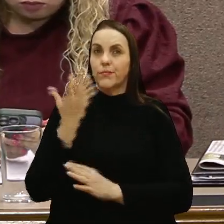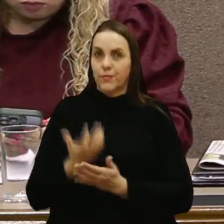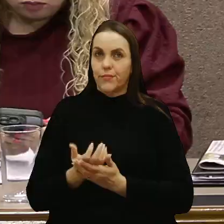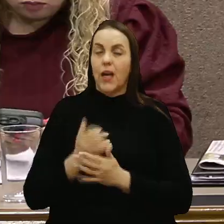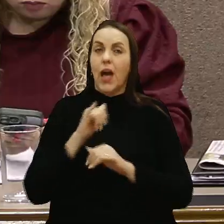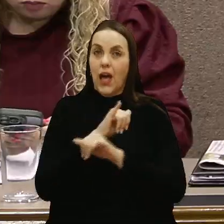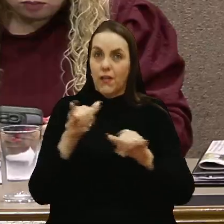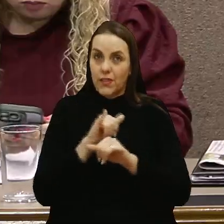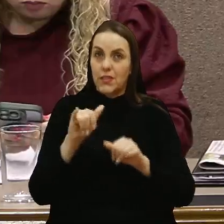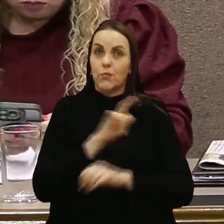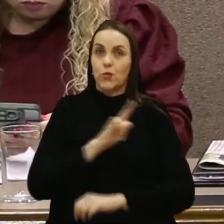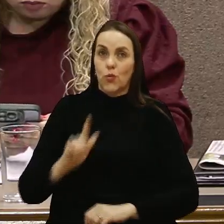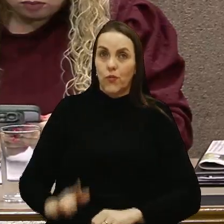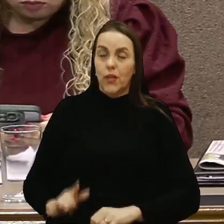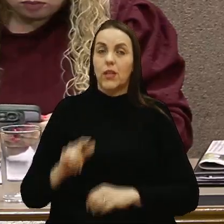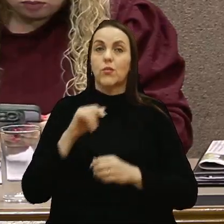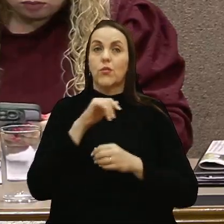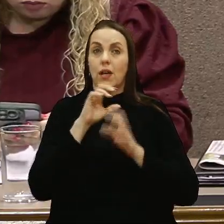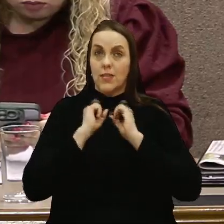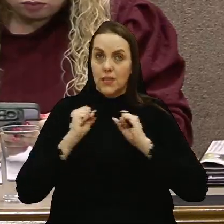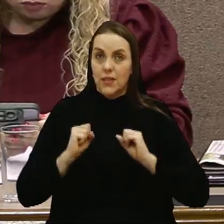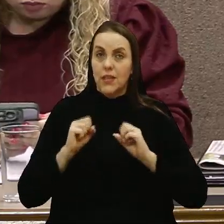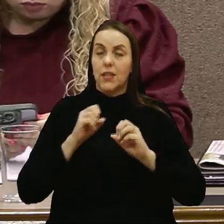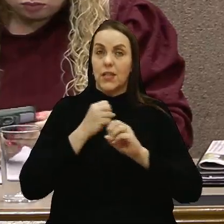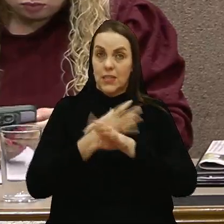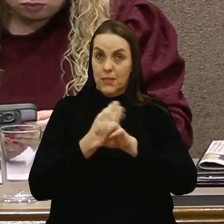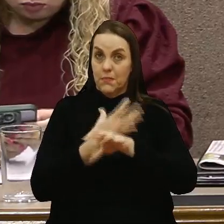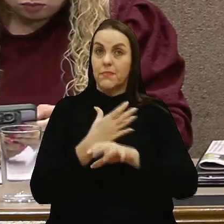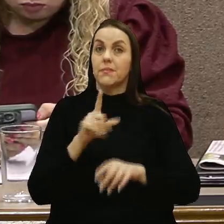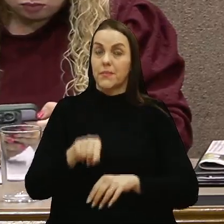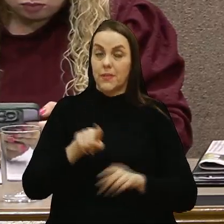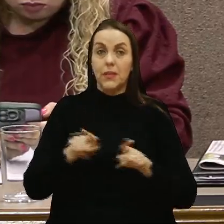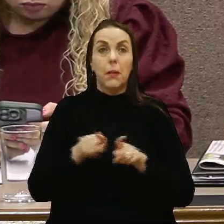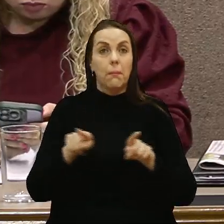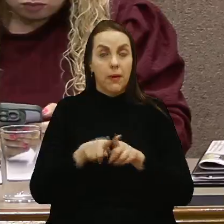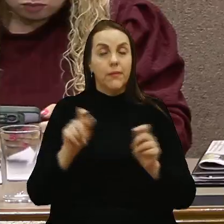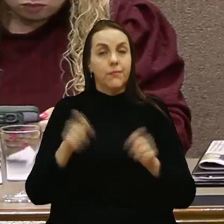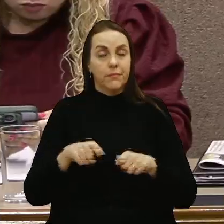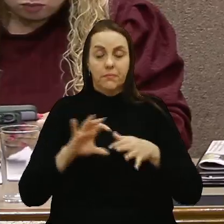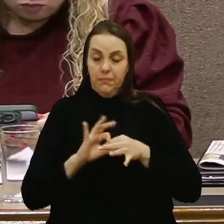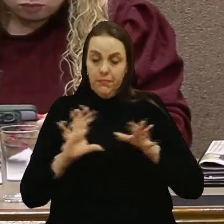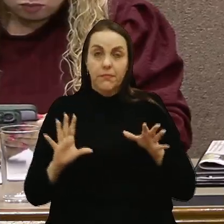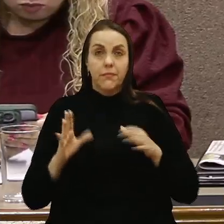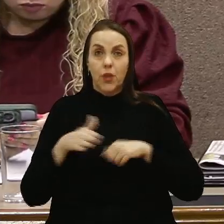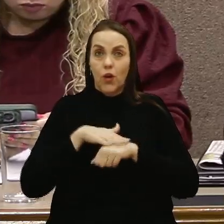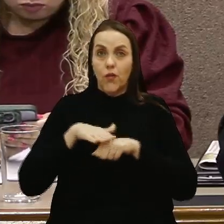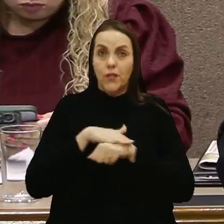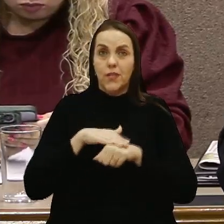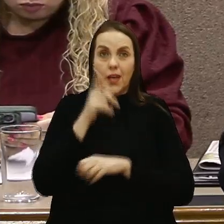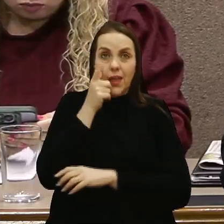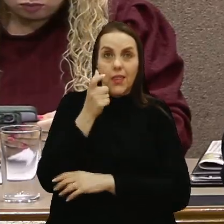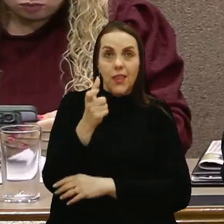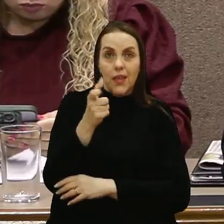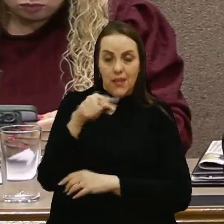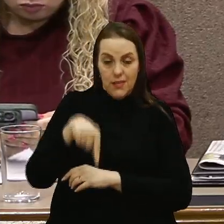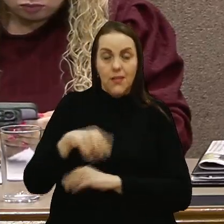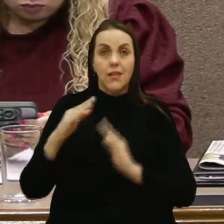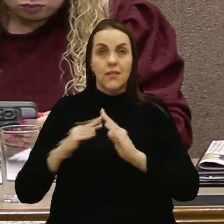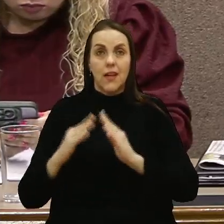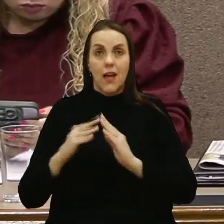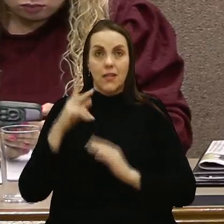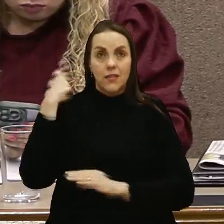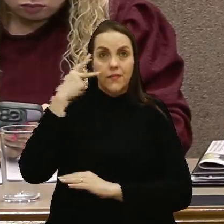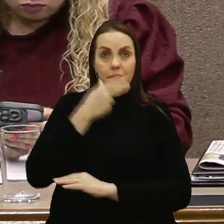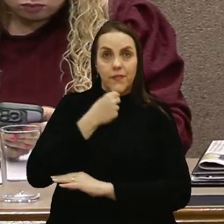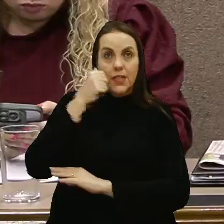governo, alertamos a Secretaria de Educação e estamos à disposição para conversar. A prova de que existe interesse desta casa e destes